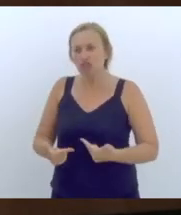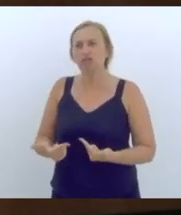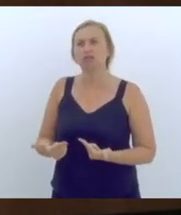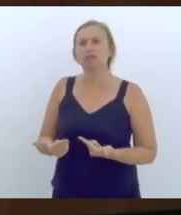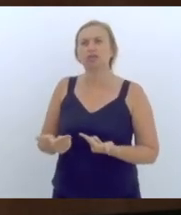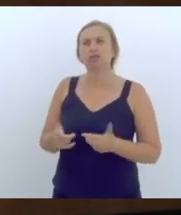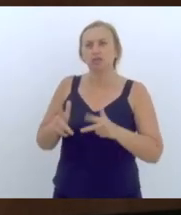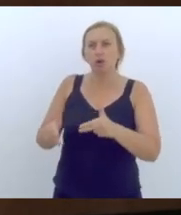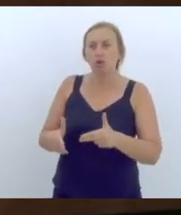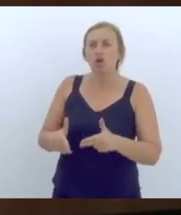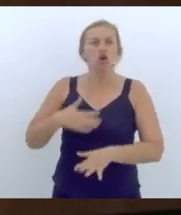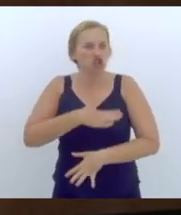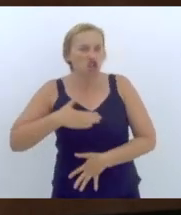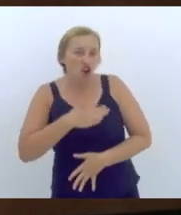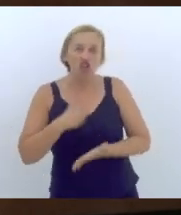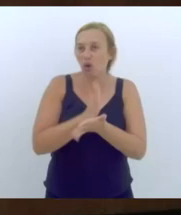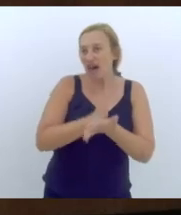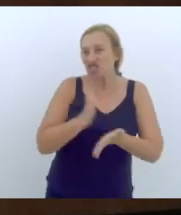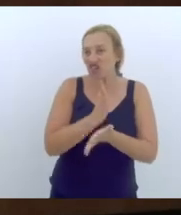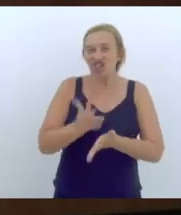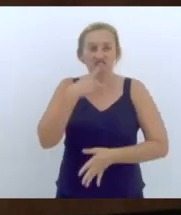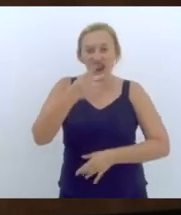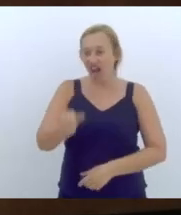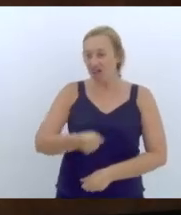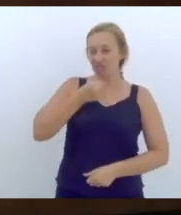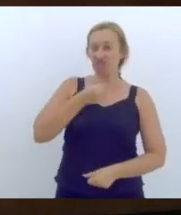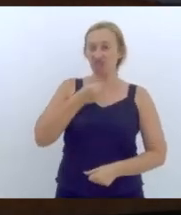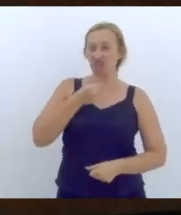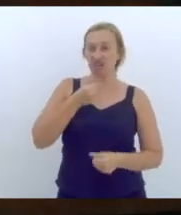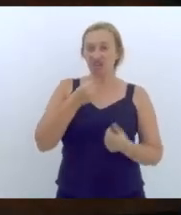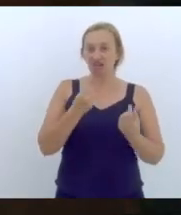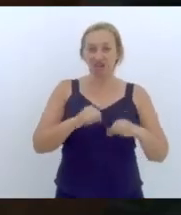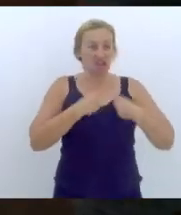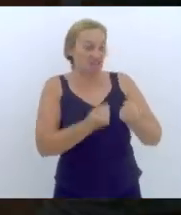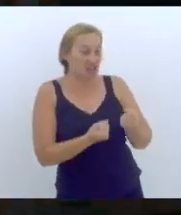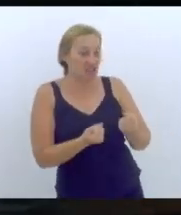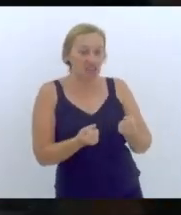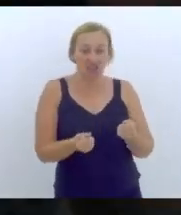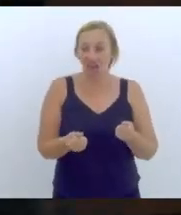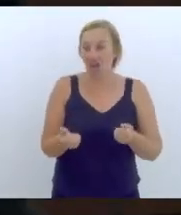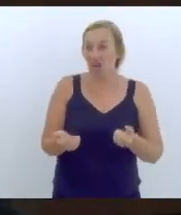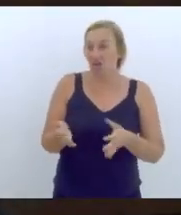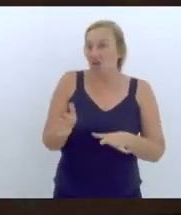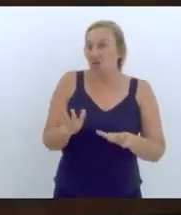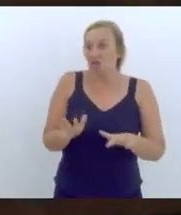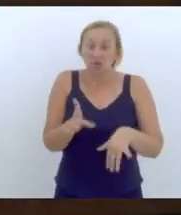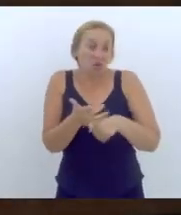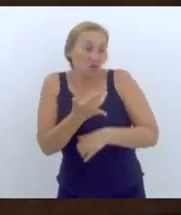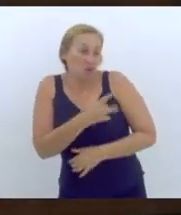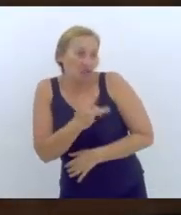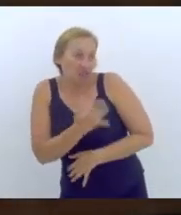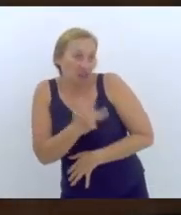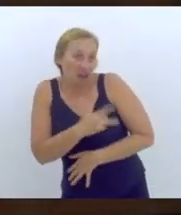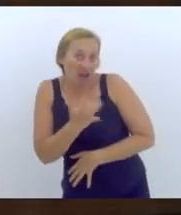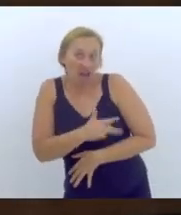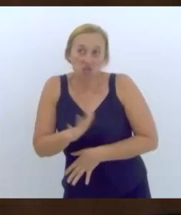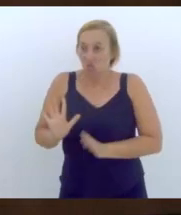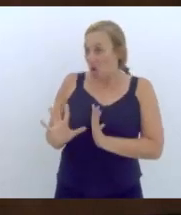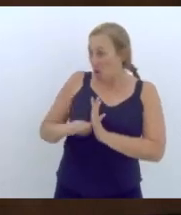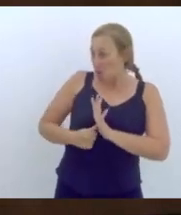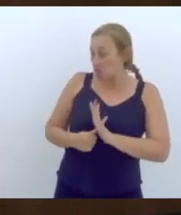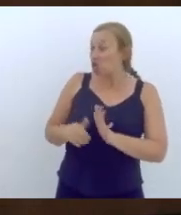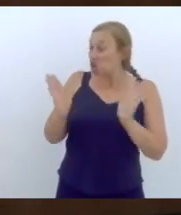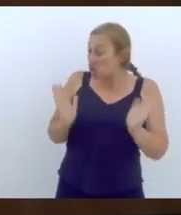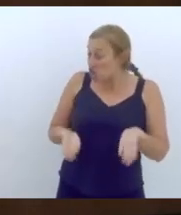tratar. Aqueles que gostam muitas das vezes pegar esse microfone e defender aqueles menores infratores, aqueles pobres coitados que hoje